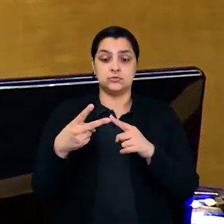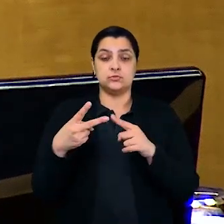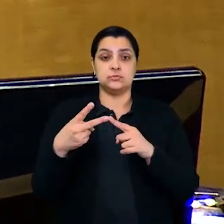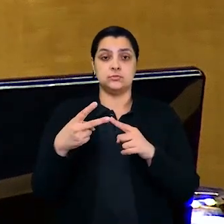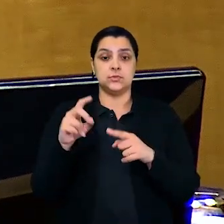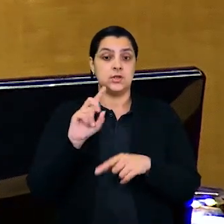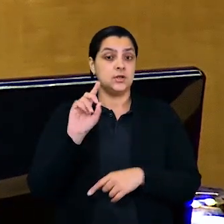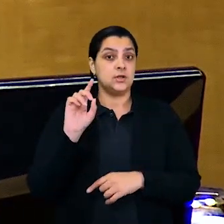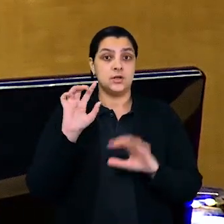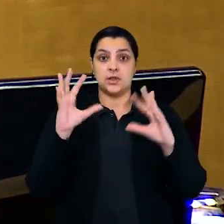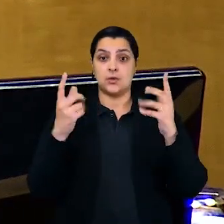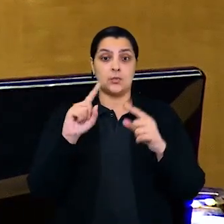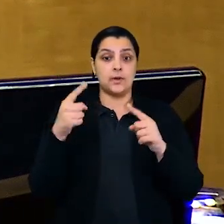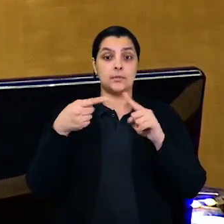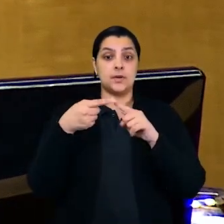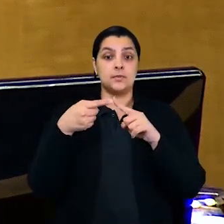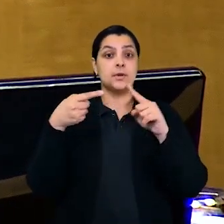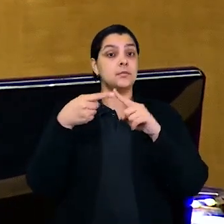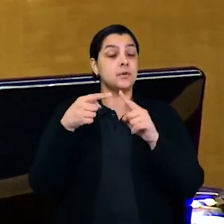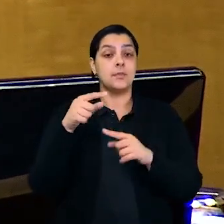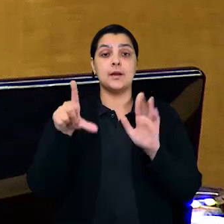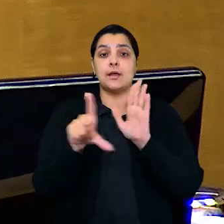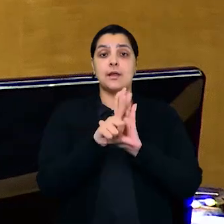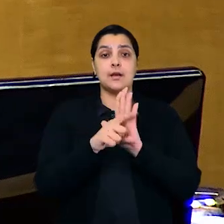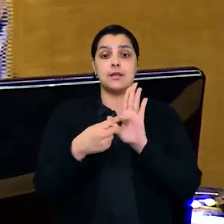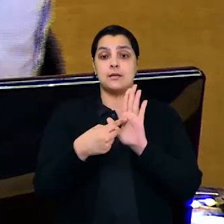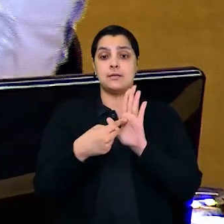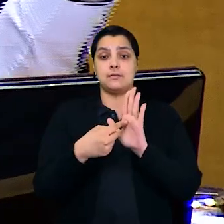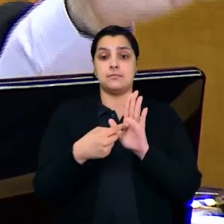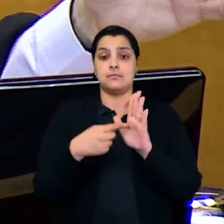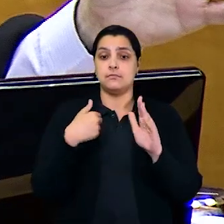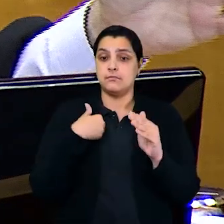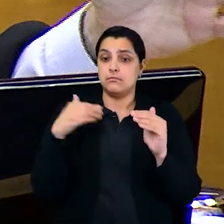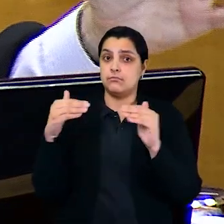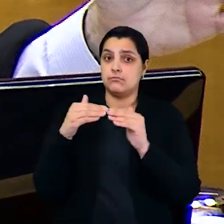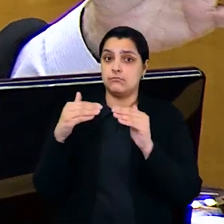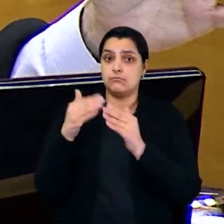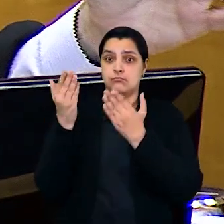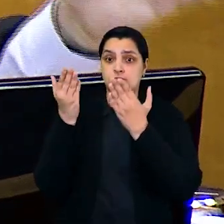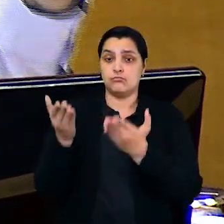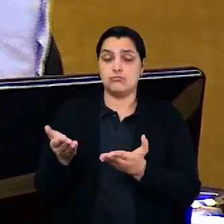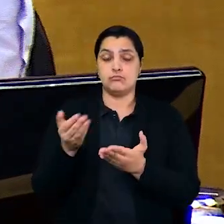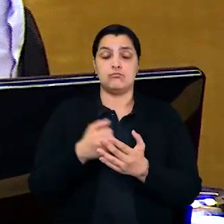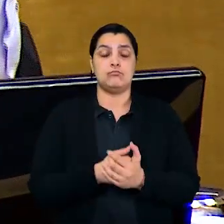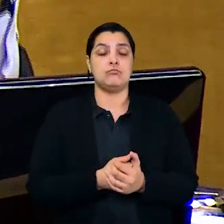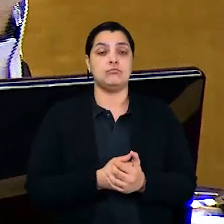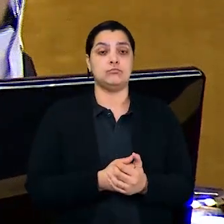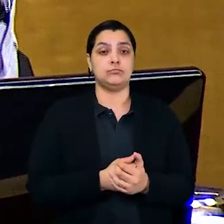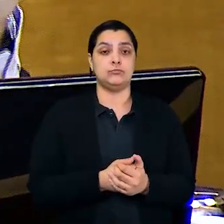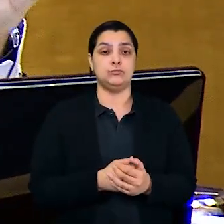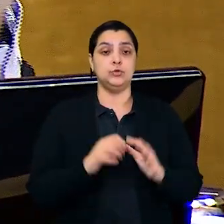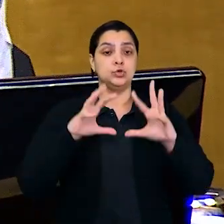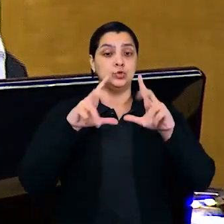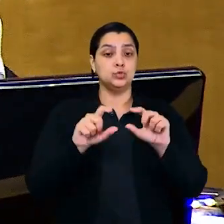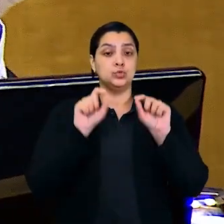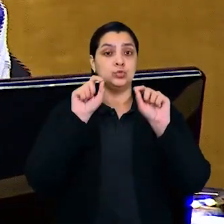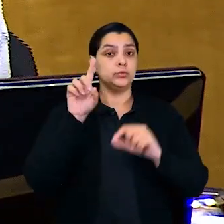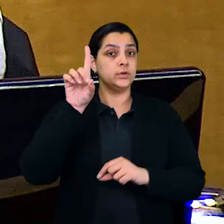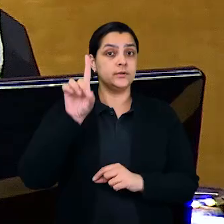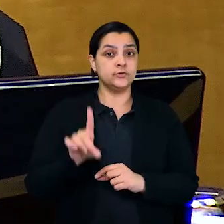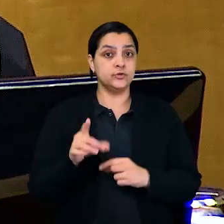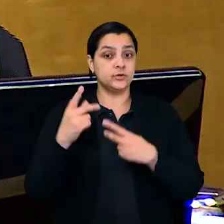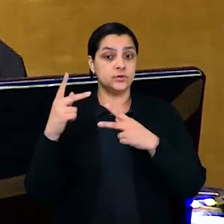Ela não é a situação jurídica primária. Primária é a legislação. Eu estou acorde com Vossa Excelência. Tudo aquilo que é